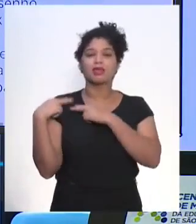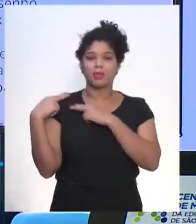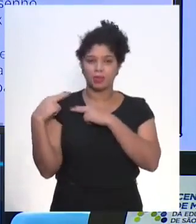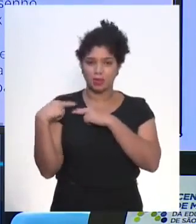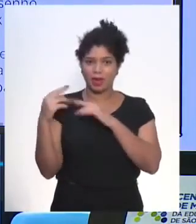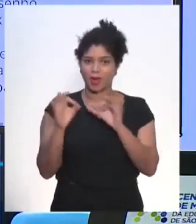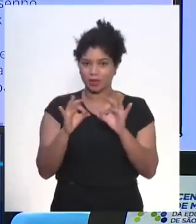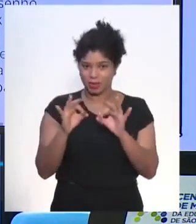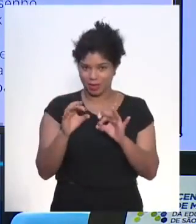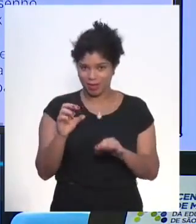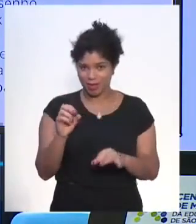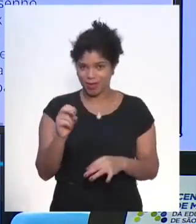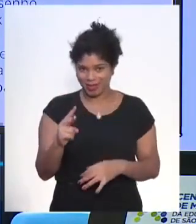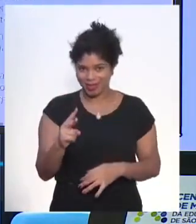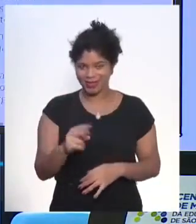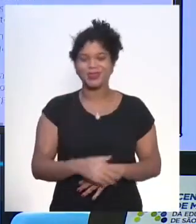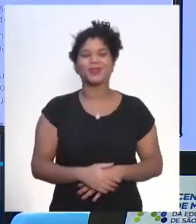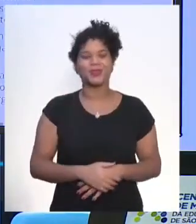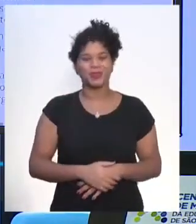guarda daquele local. Certo?